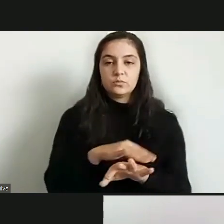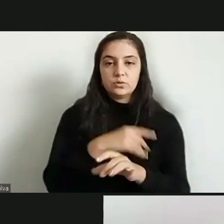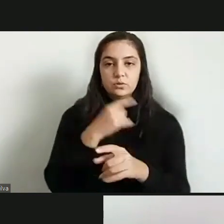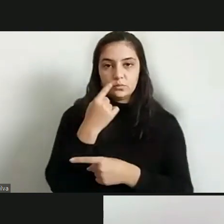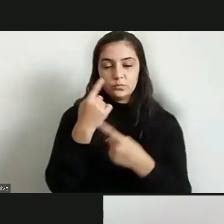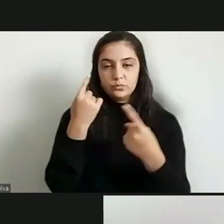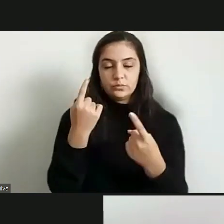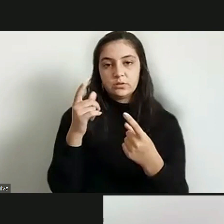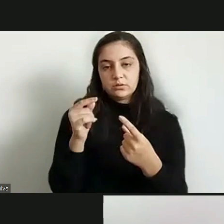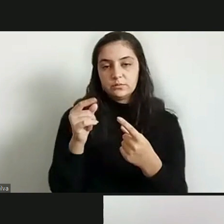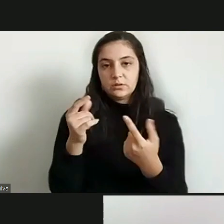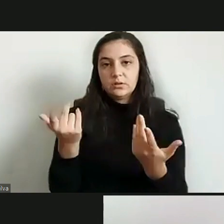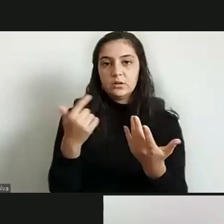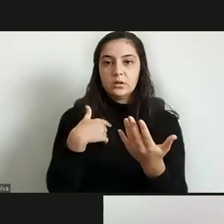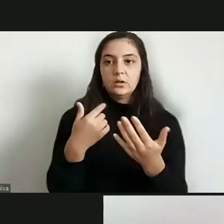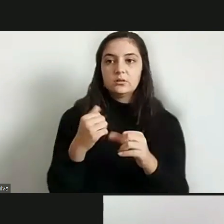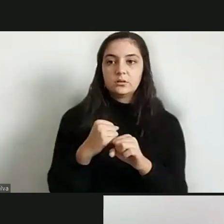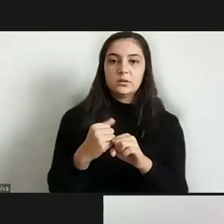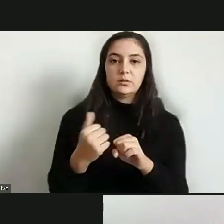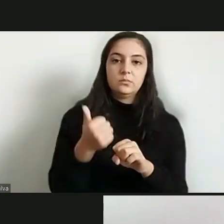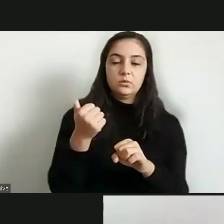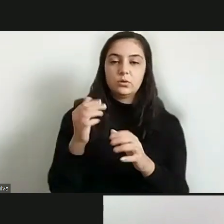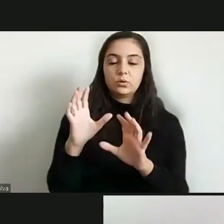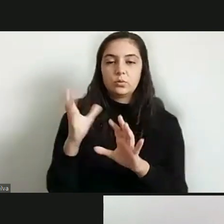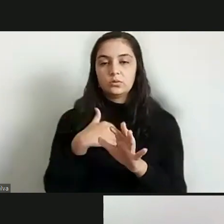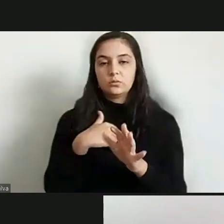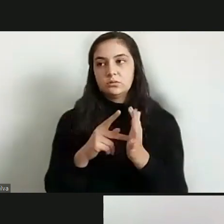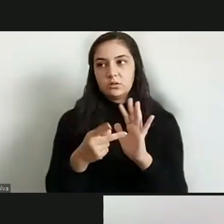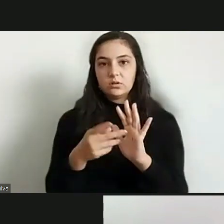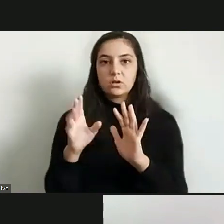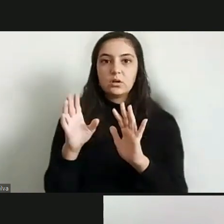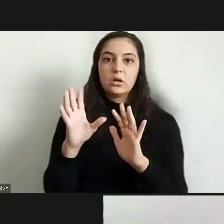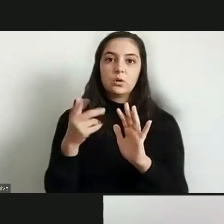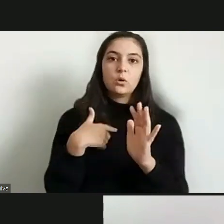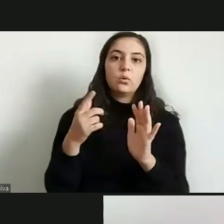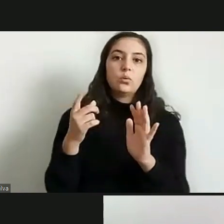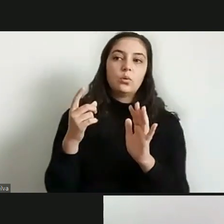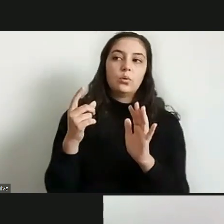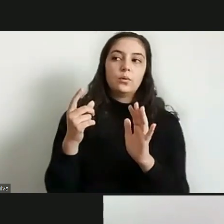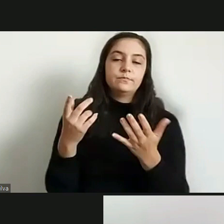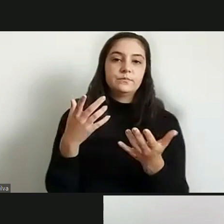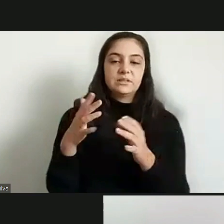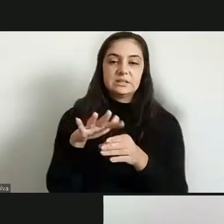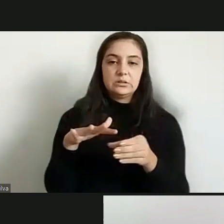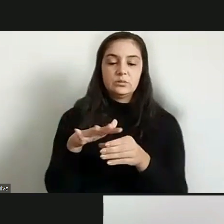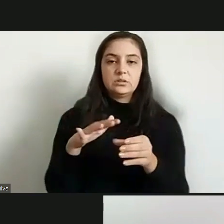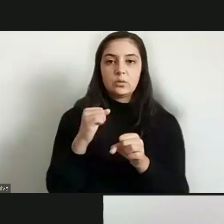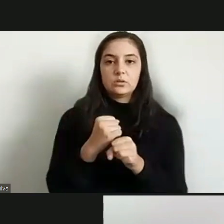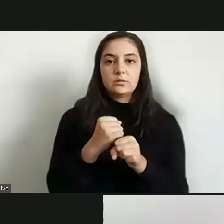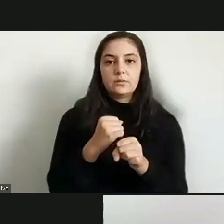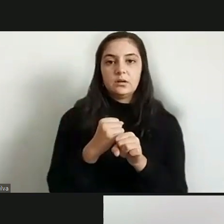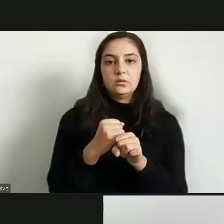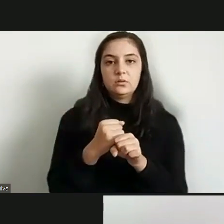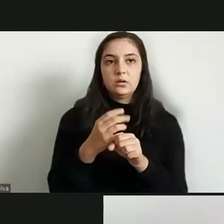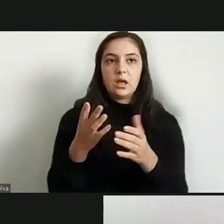pública também, fazendo o seu melhor trabalho quando são técnicos e quando estão fora dessa situação laboral são cidadãos e,